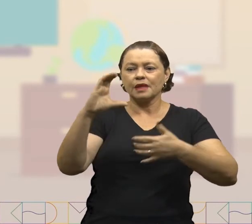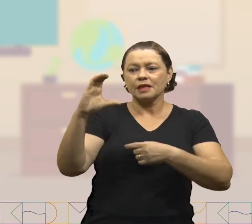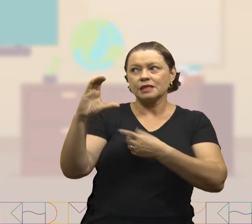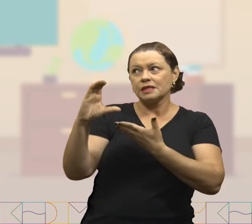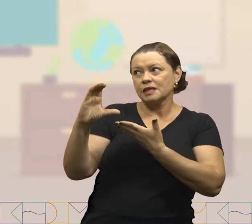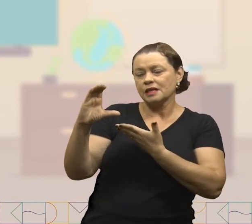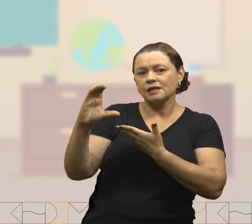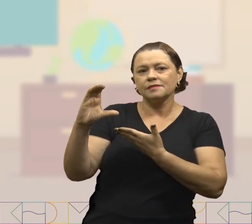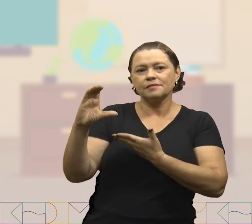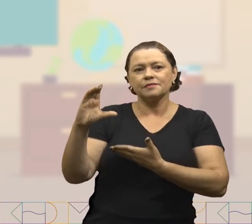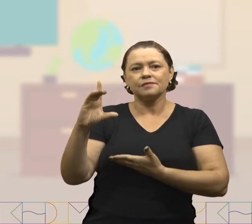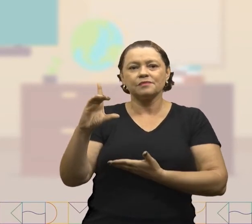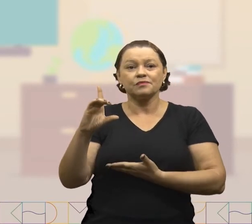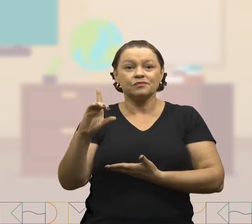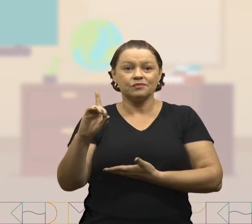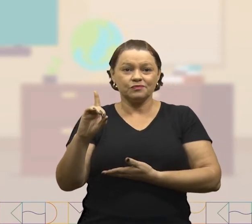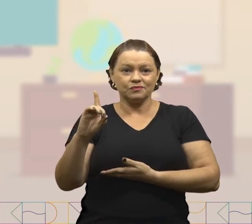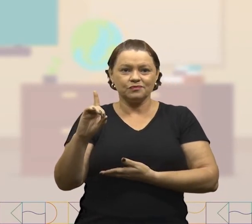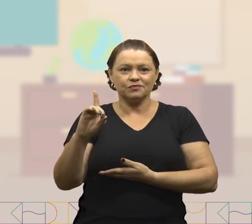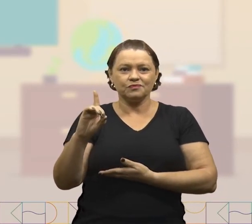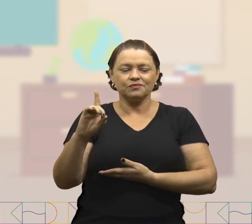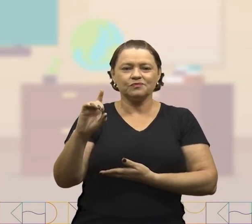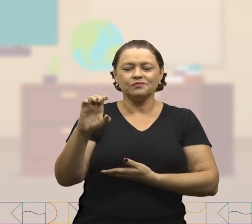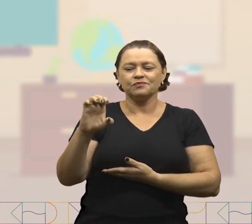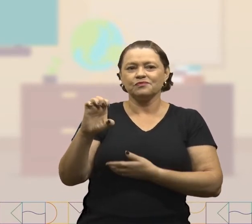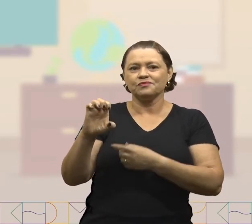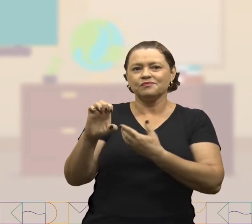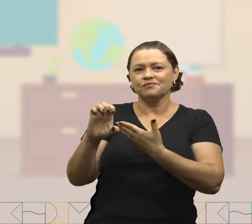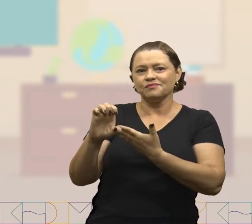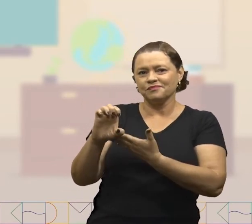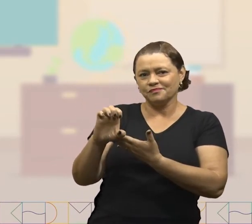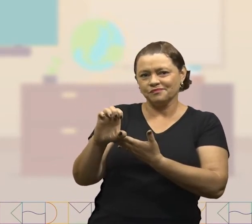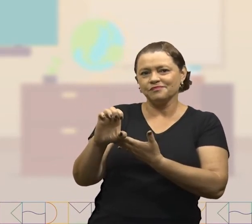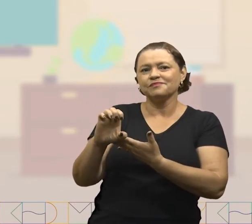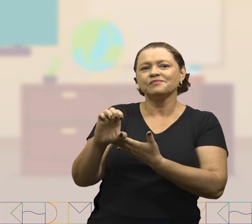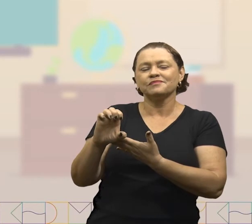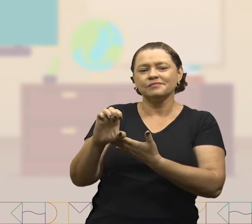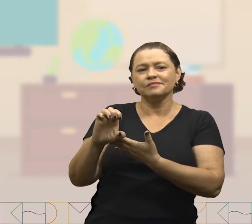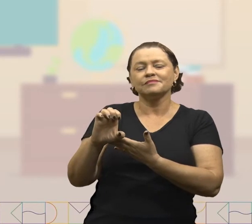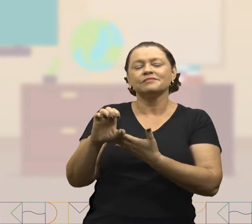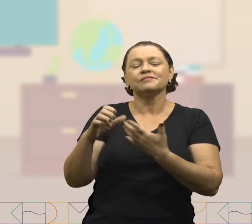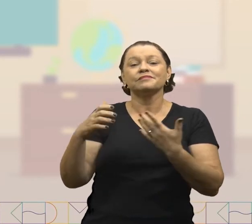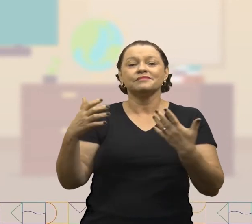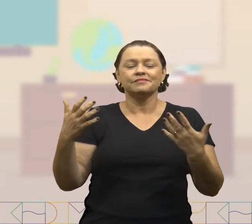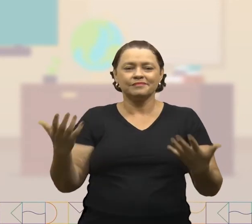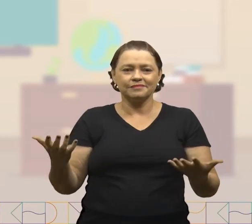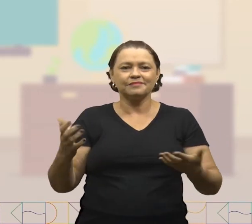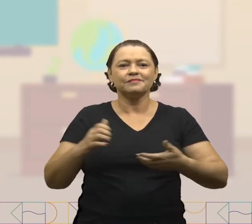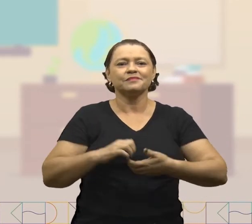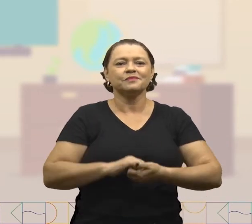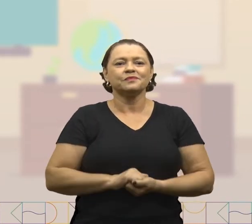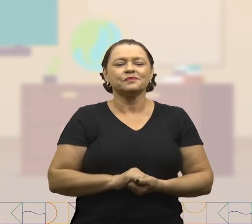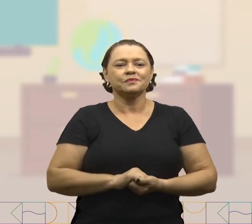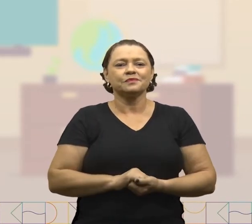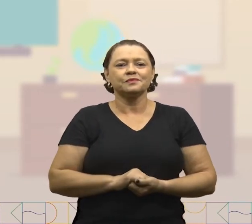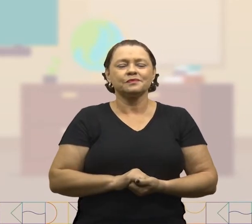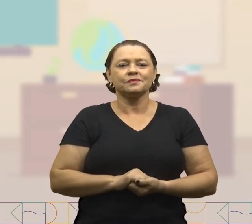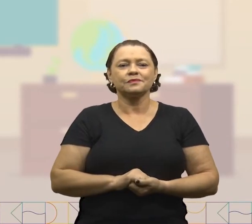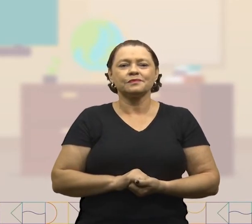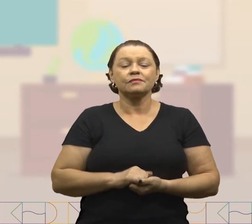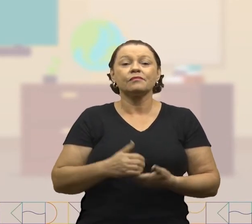C. Fusão. D. Condensação. E E. Vaporização.